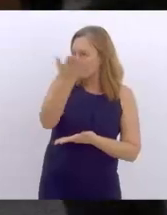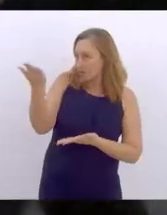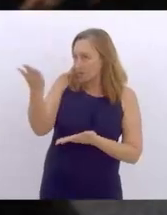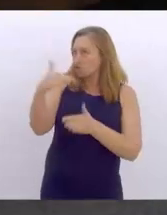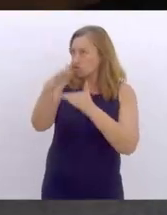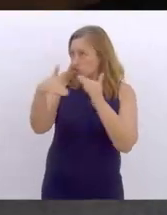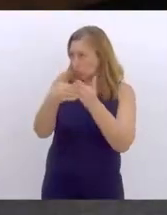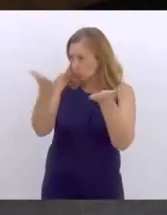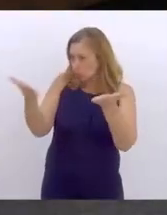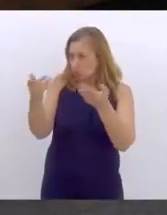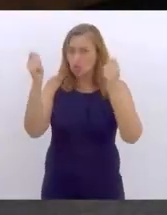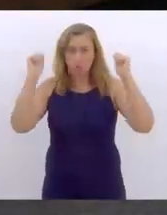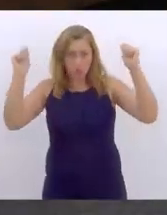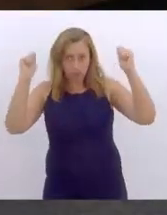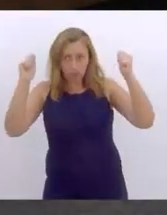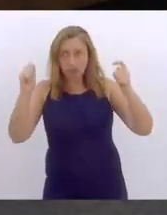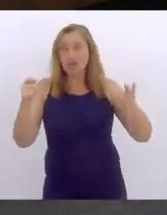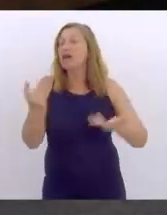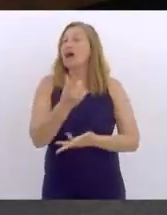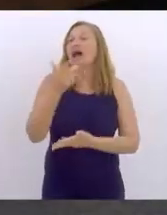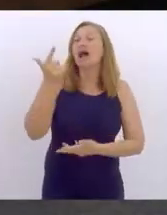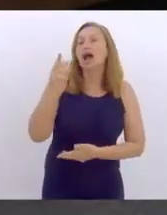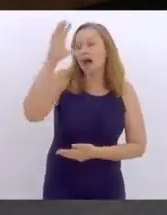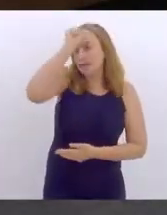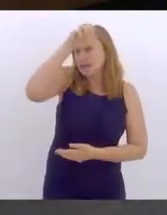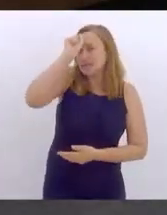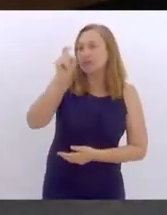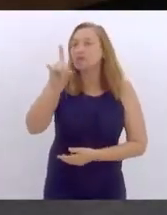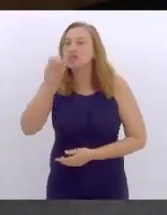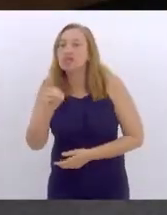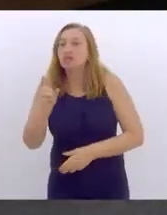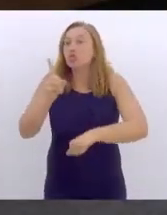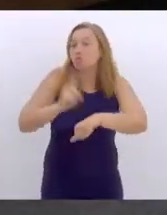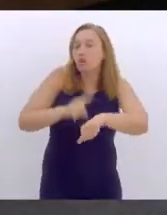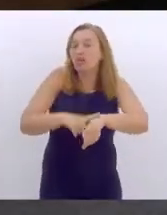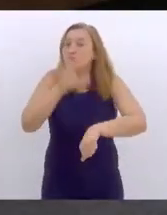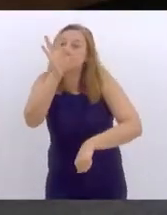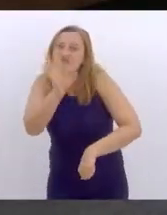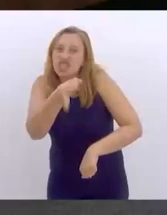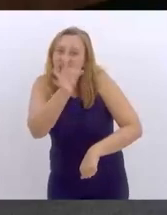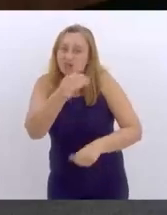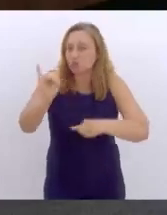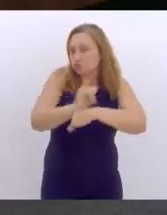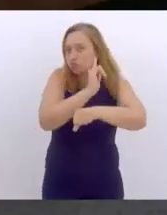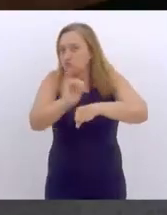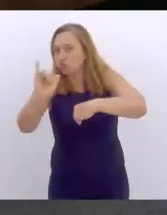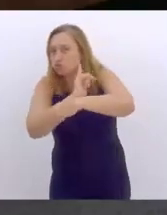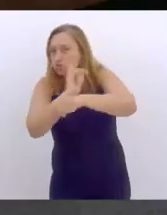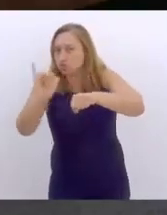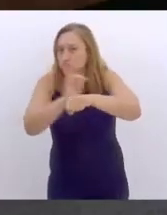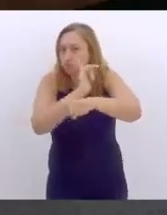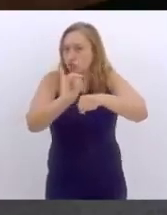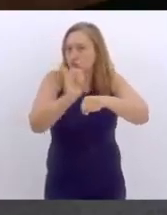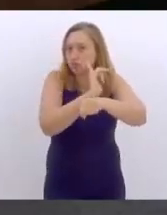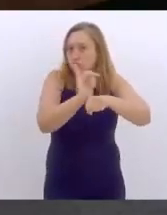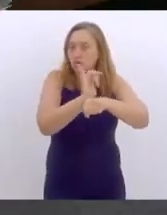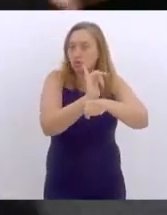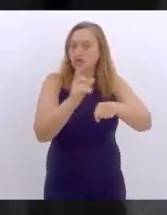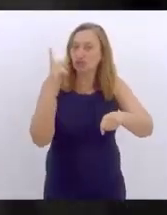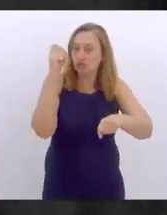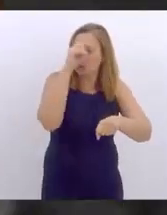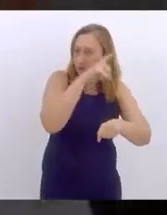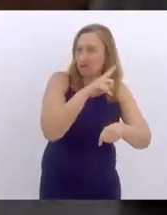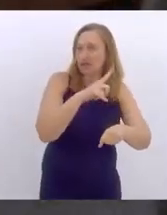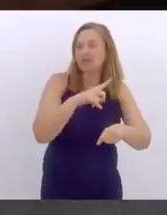os nossos torcedores, nós aprendemos cedo o momento exato e estratégico de endurecimento na política, política